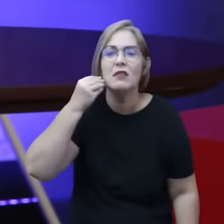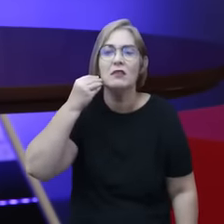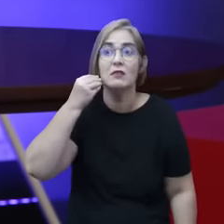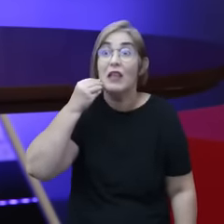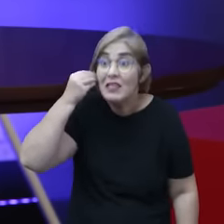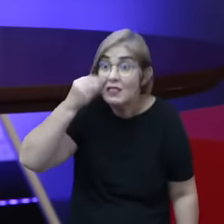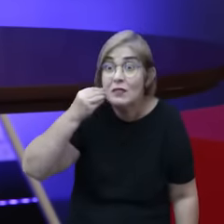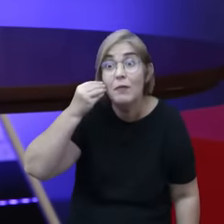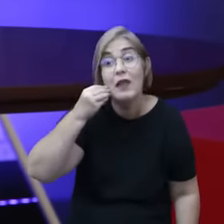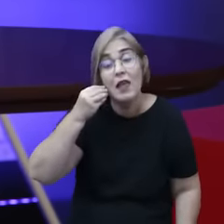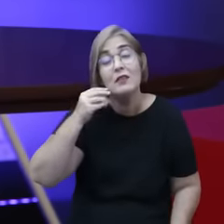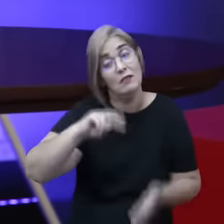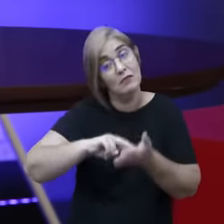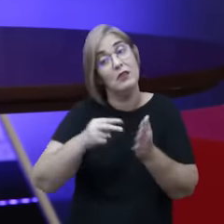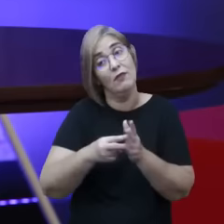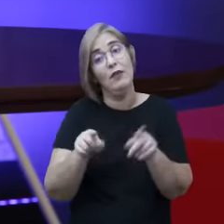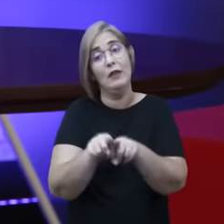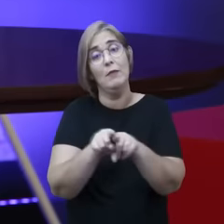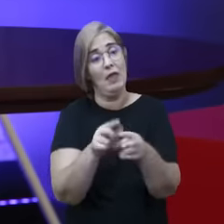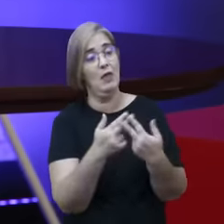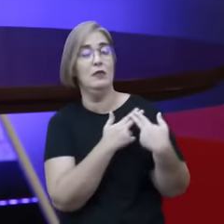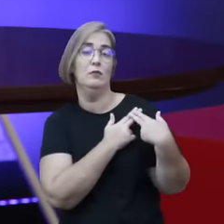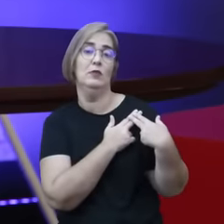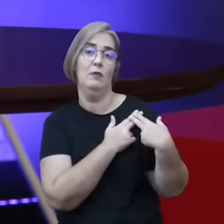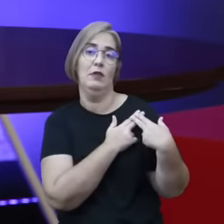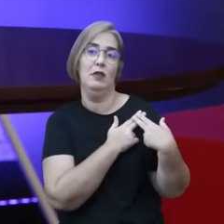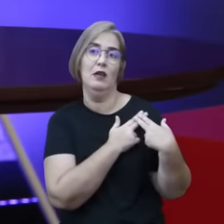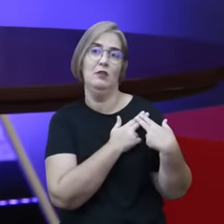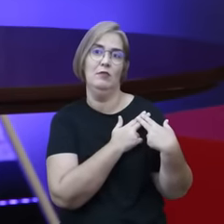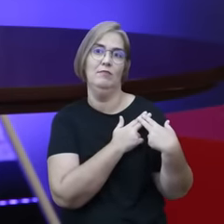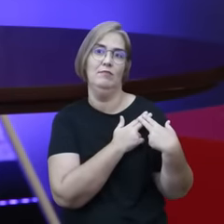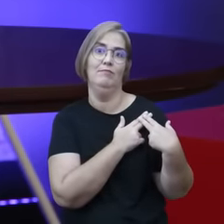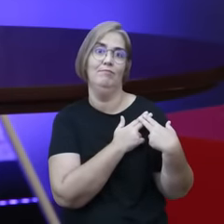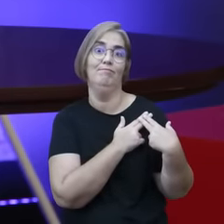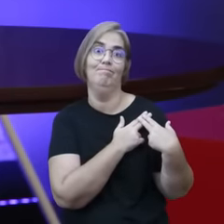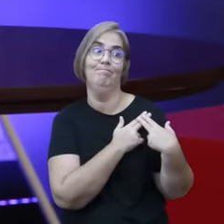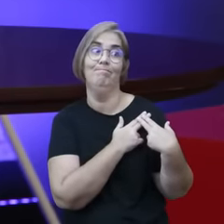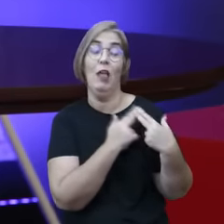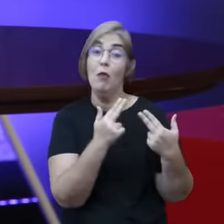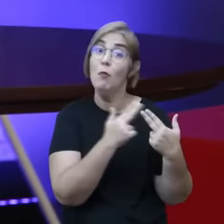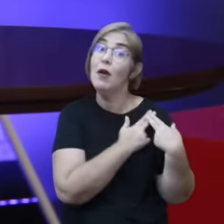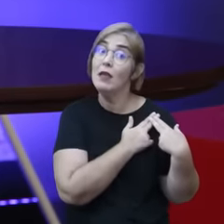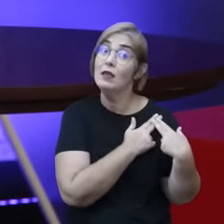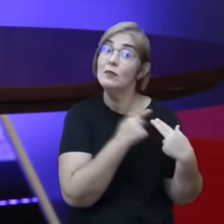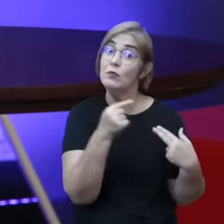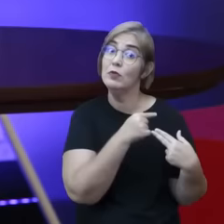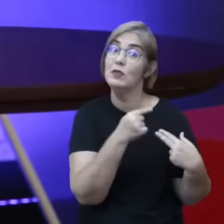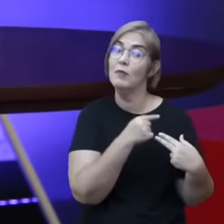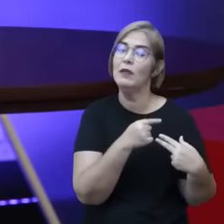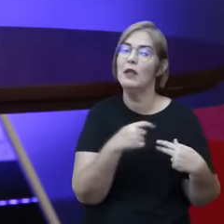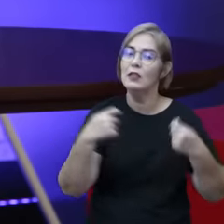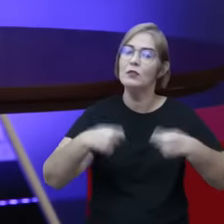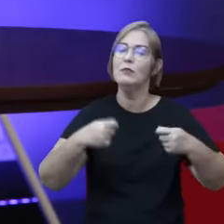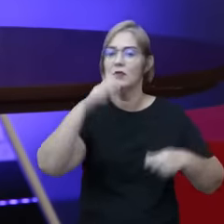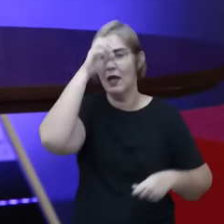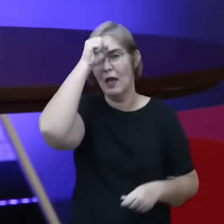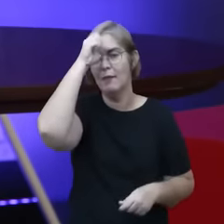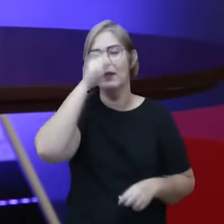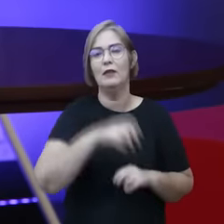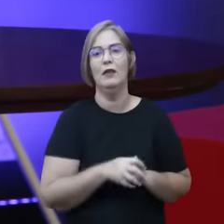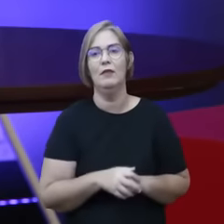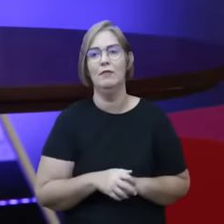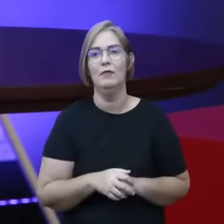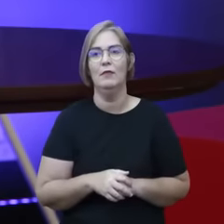implica numa responsabilidade. Uma responsabilidade diante do eh da própria existência dos outros. E